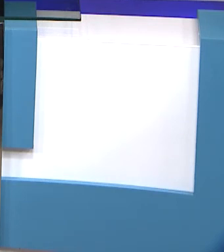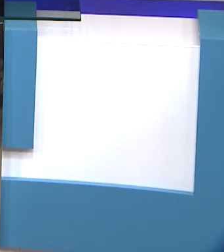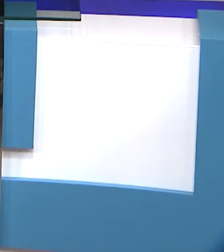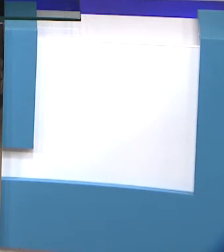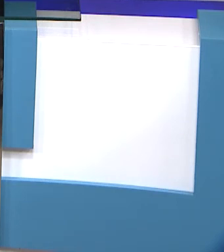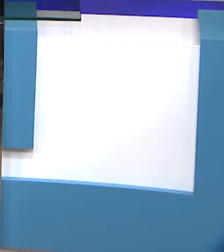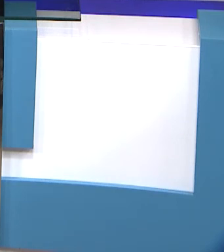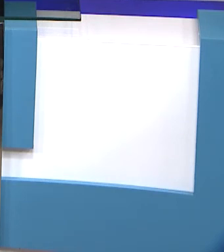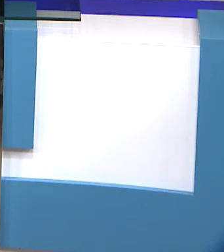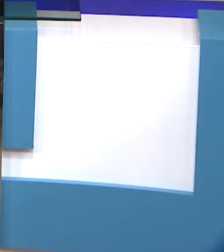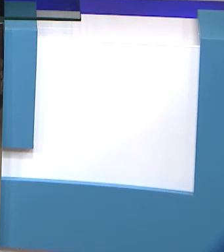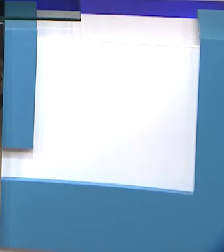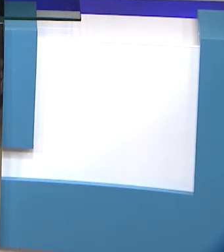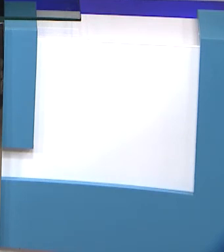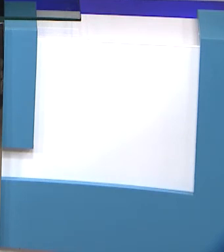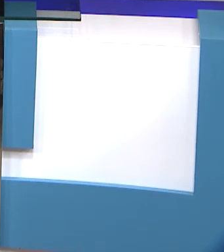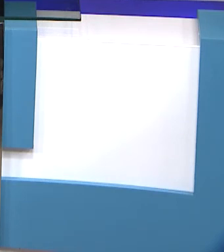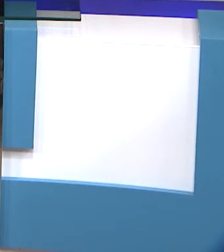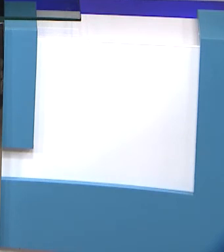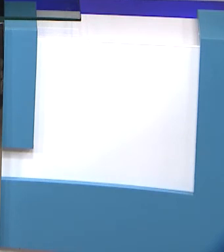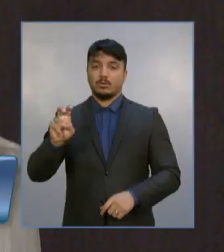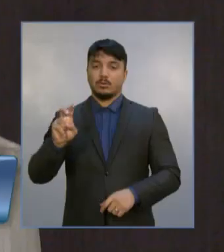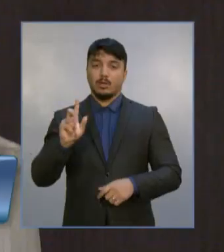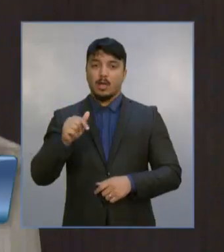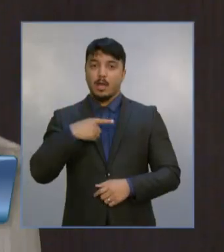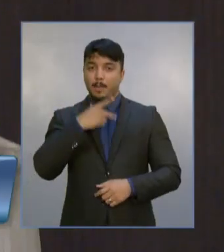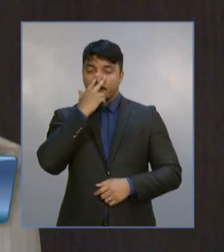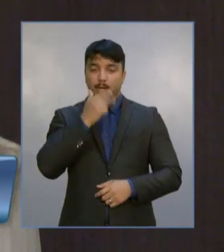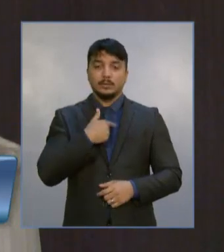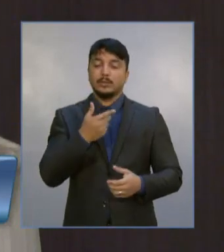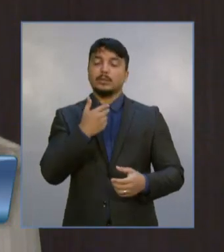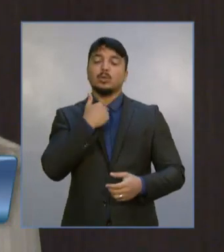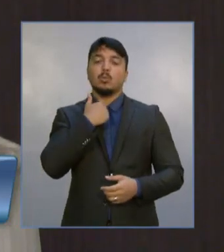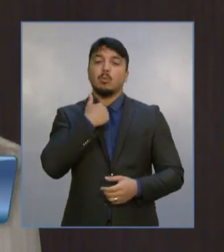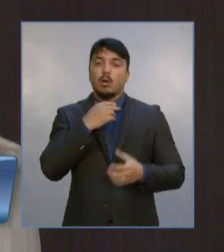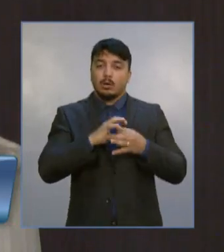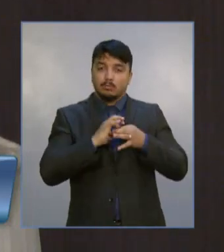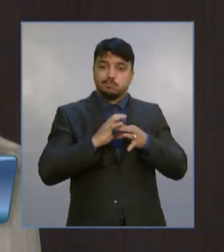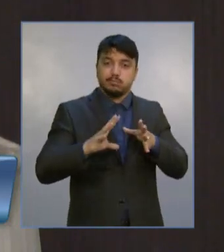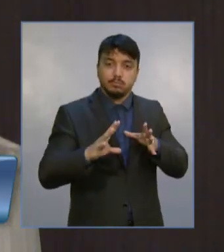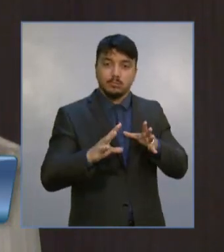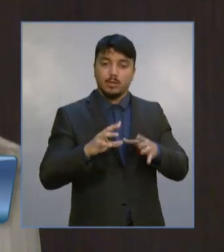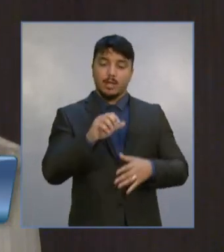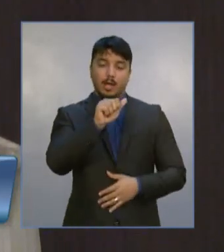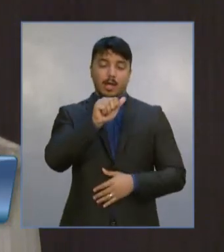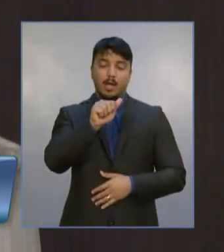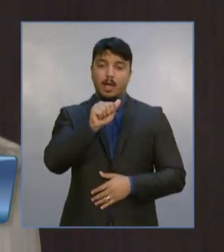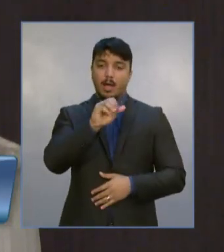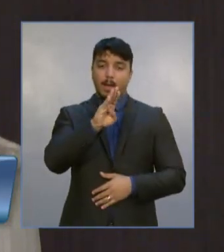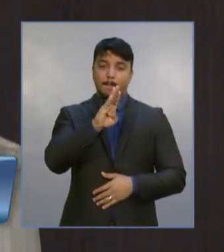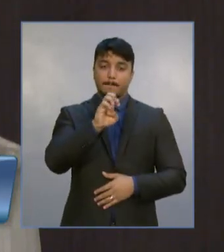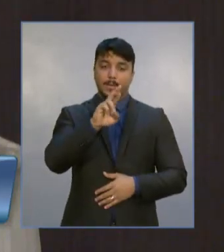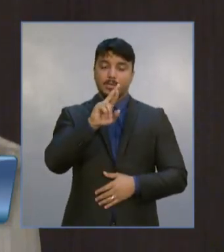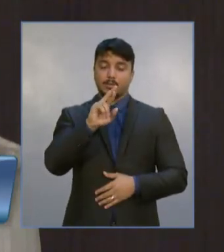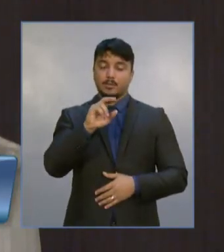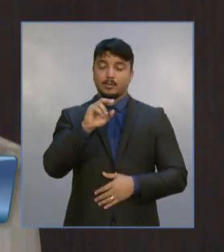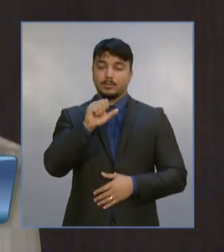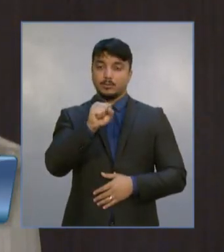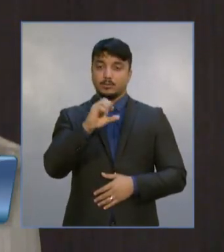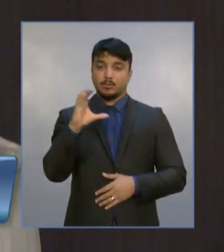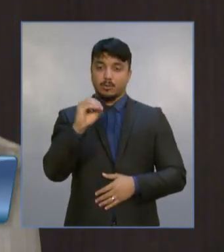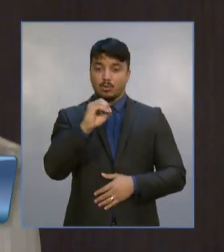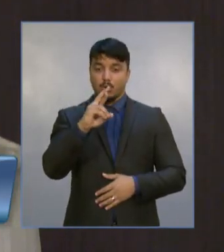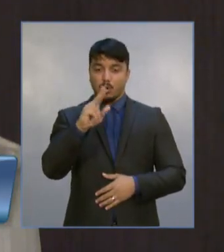militar. Confira no resumo dos pronunciamentos. O deputado Acrísio Sena, do PT, contestou a pretensão do presidente